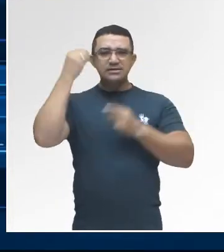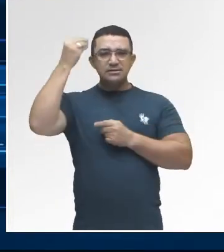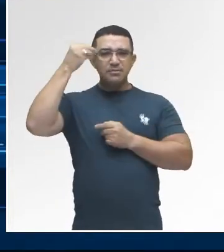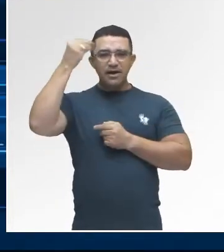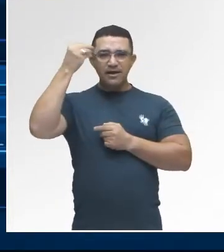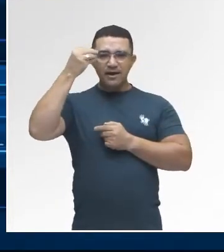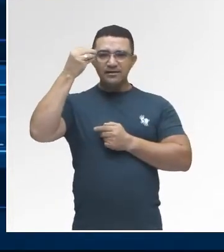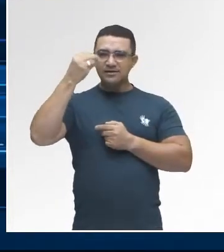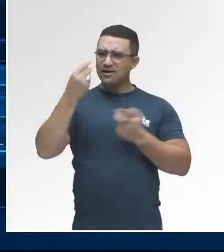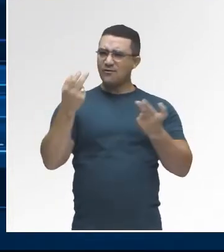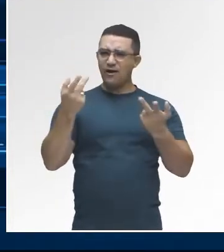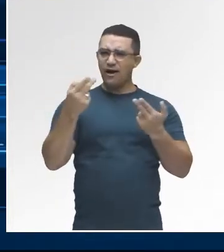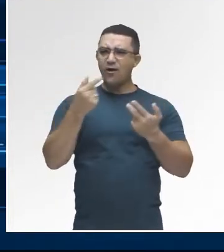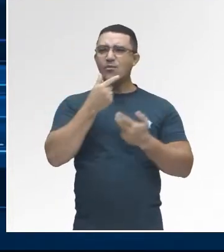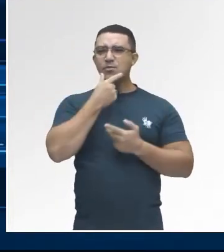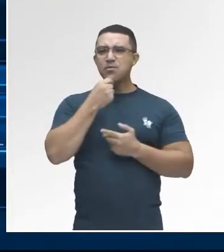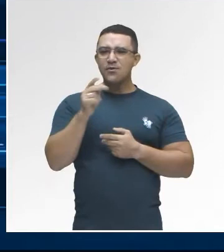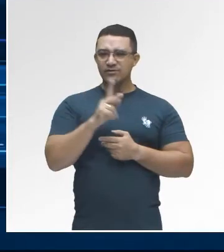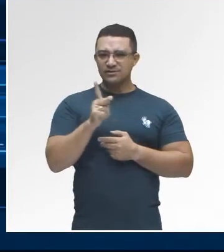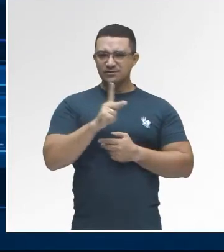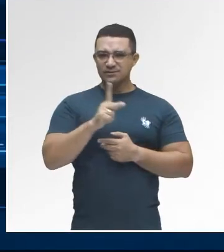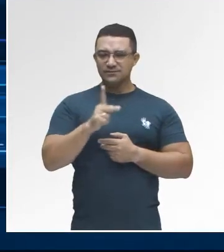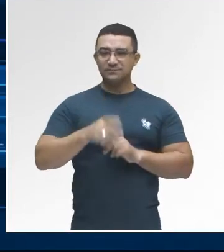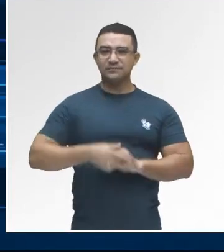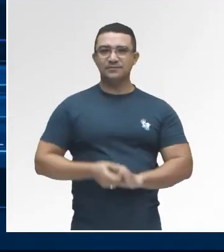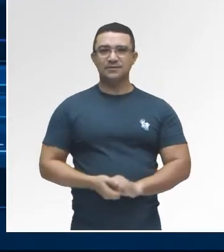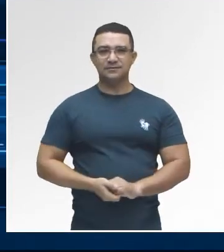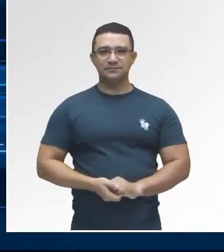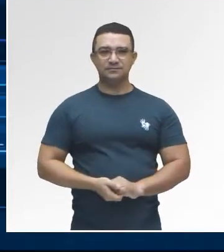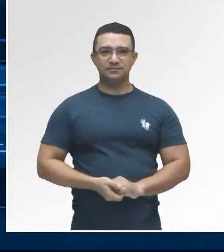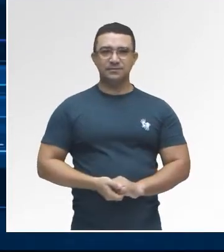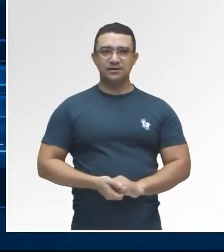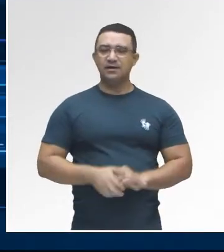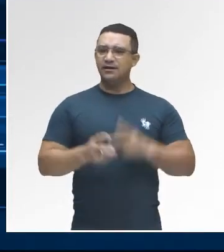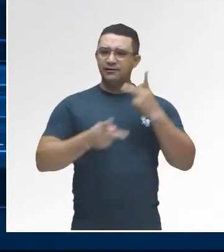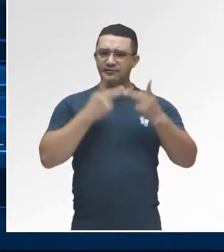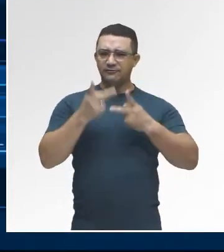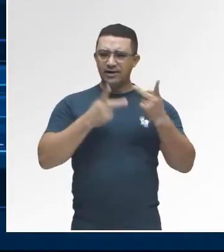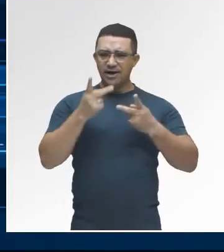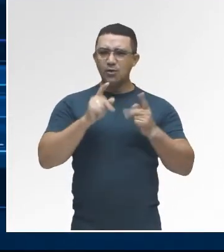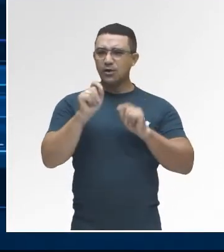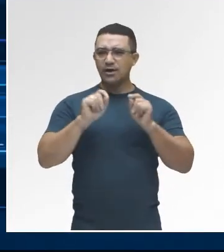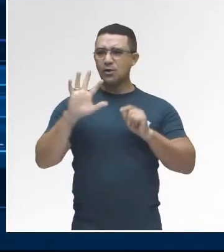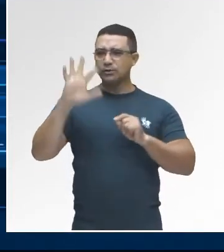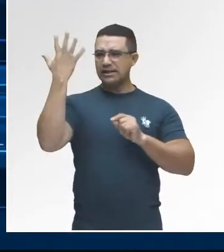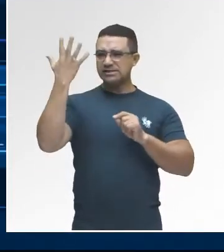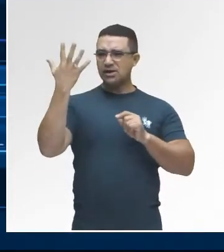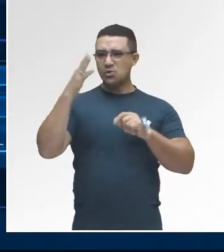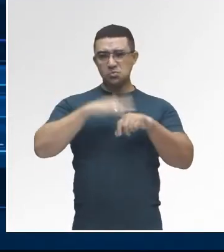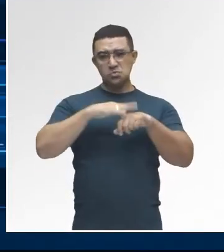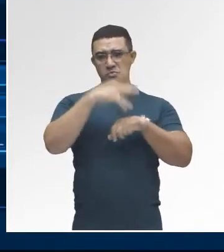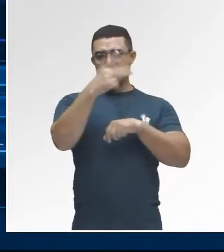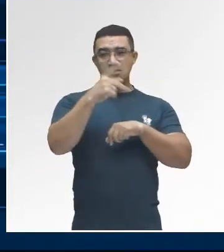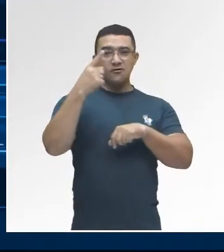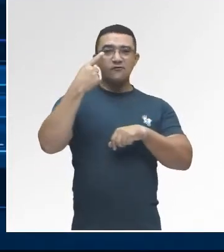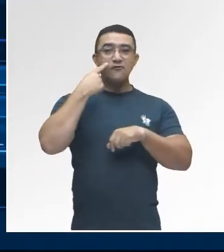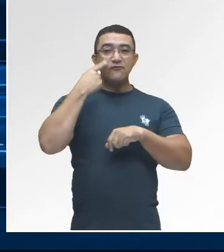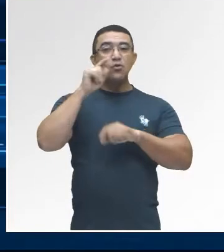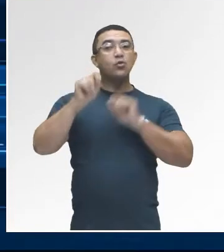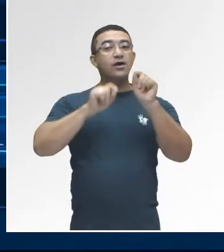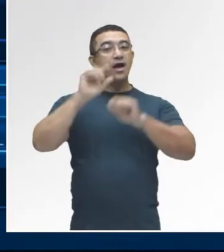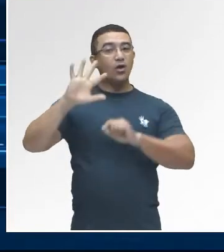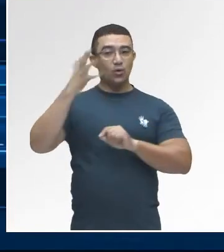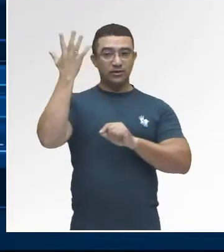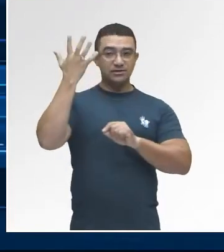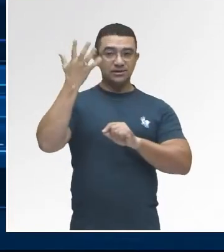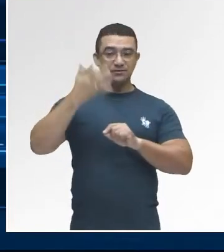professor Jefferson contou ainda há pouco, né? Ela vai falar sobre uma situação que eu quero que vocês aí já vão tentando adivinhar qual é, né? Ela vai comentar aqui o